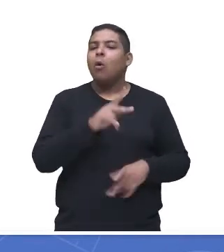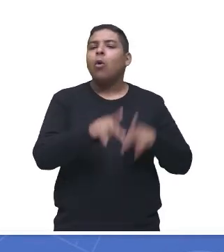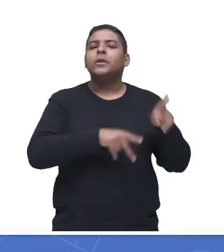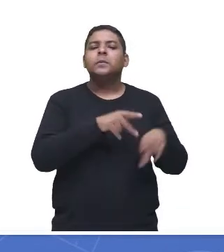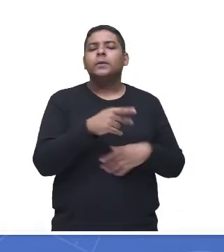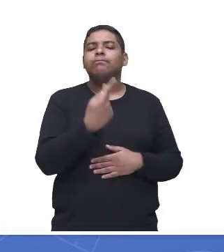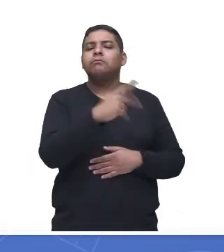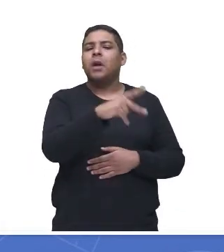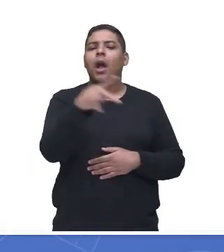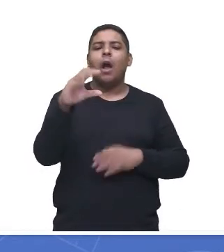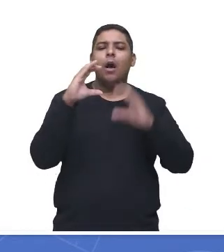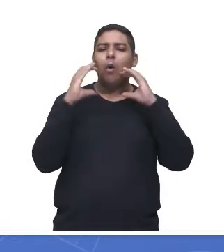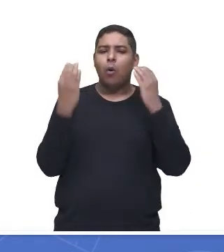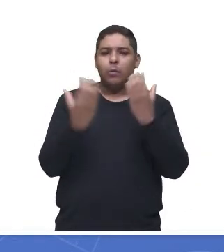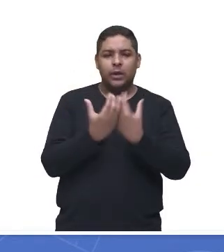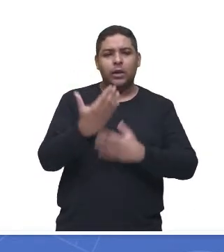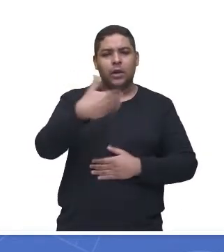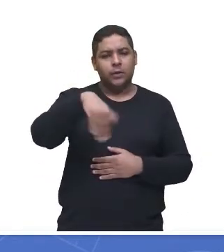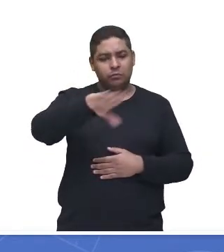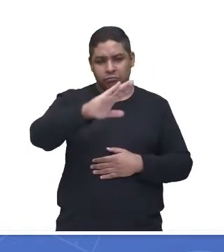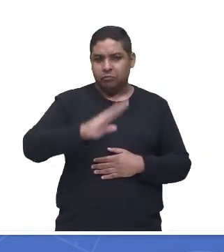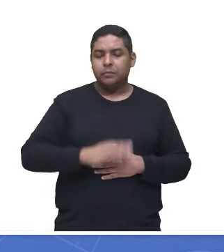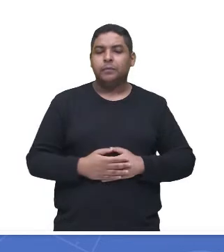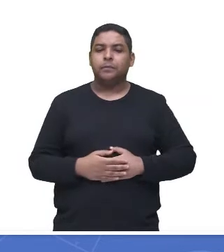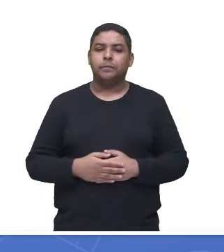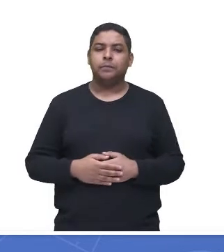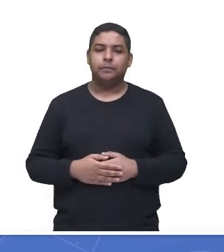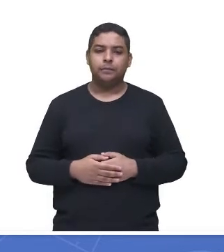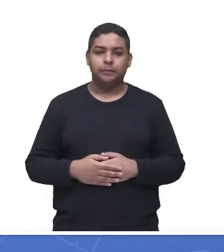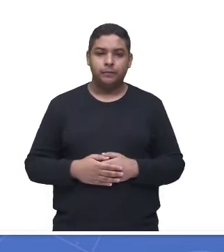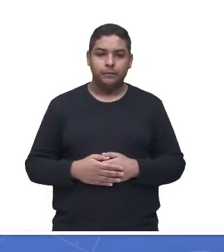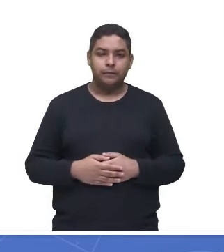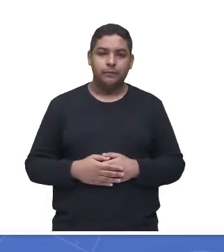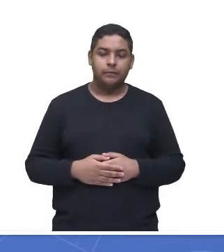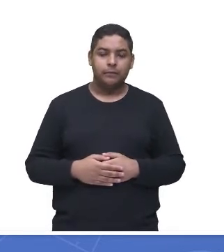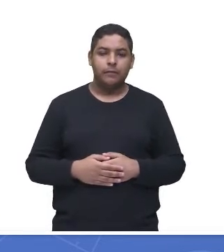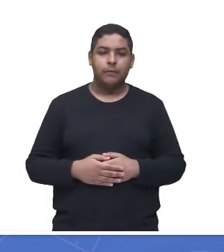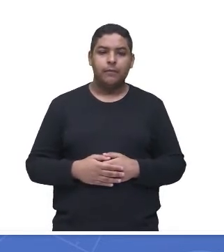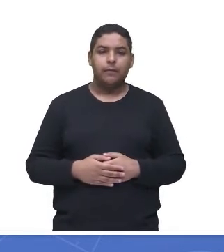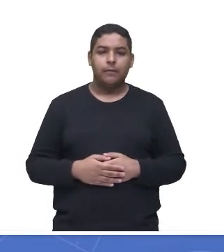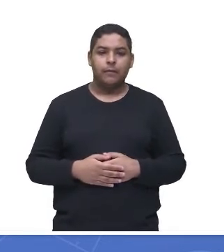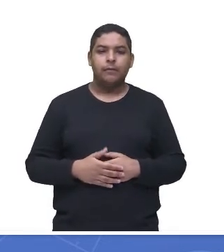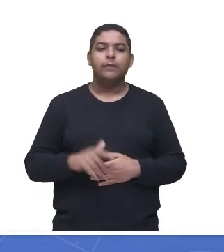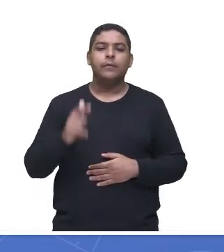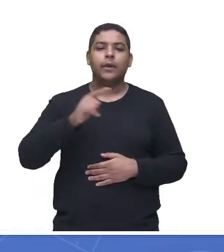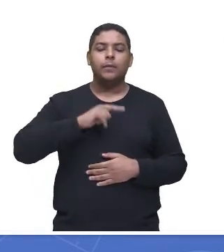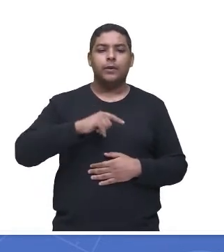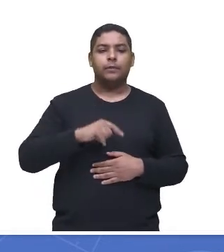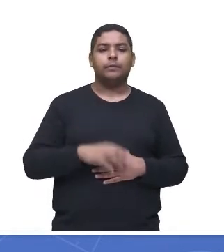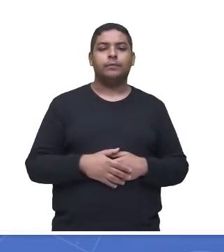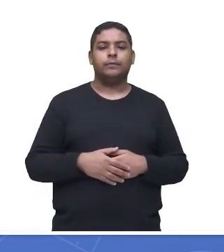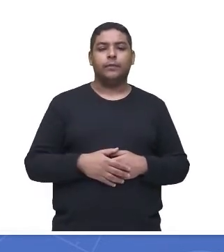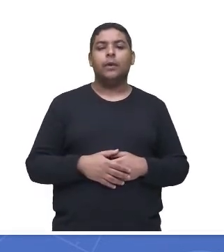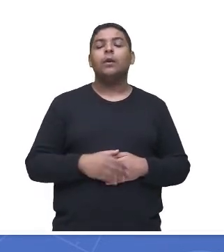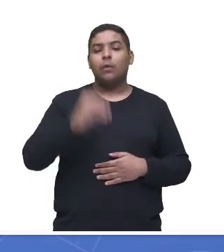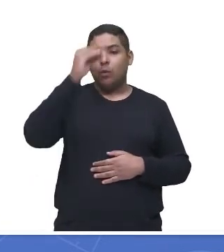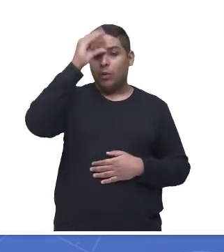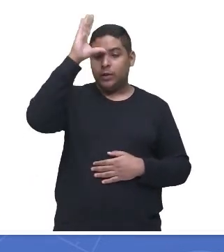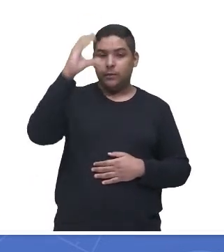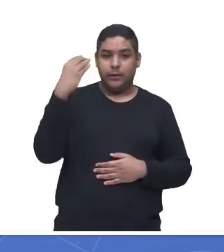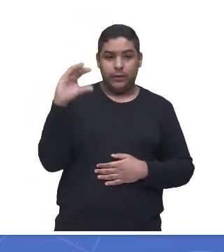sua região aí, sua área. Depois, nós temos aí os enunciados. Conhecimento